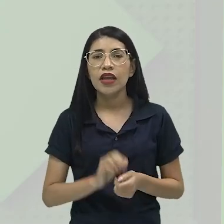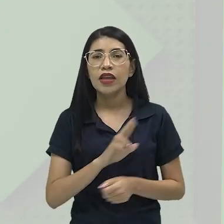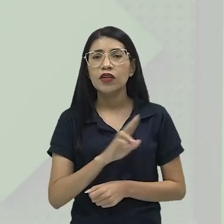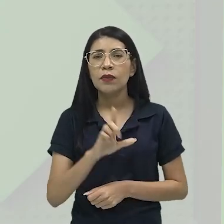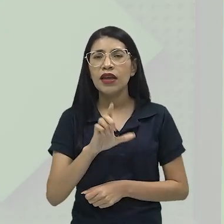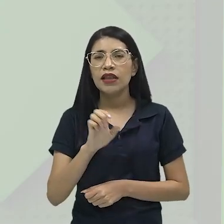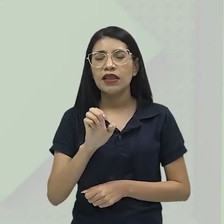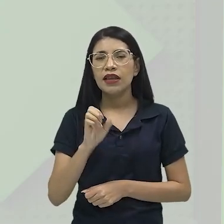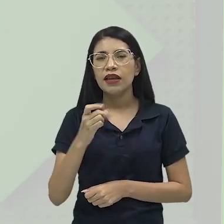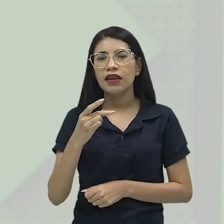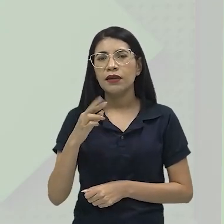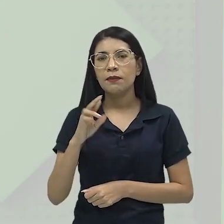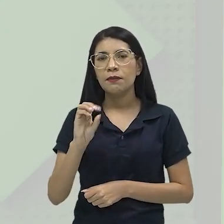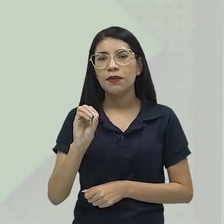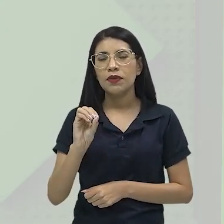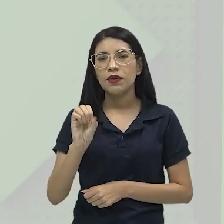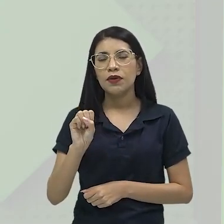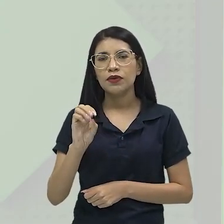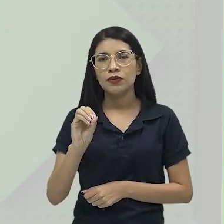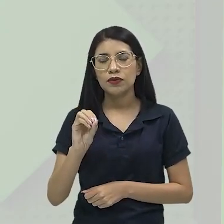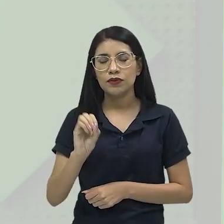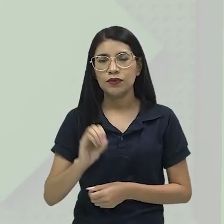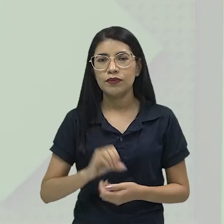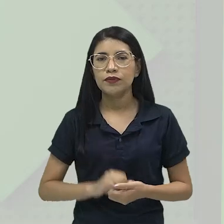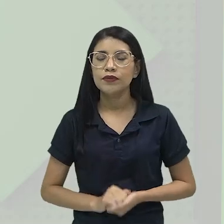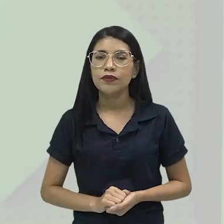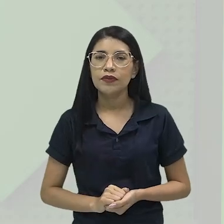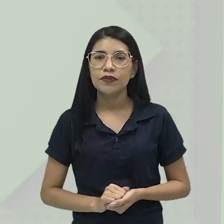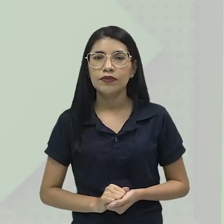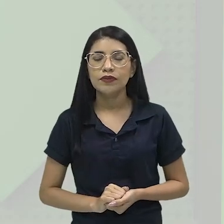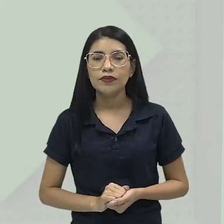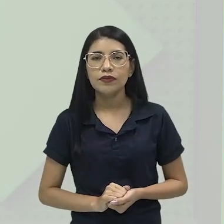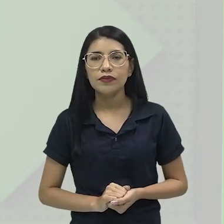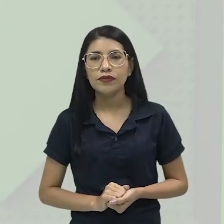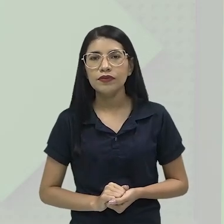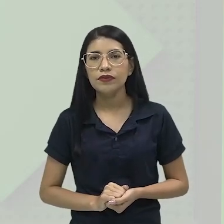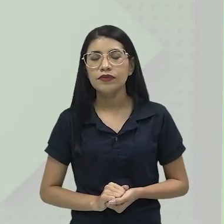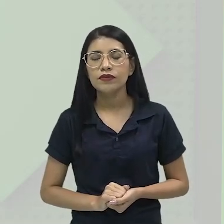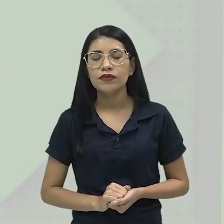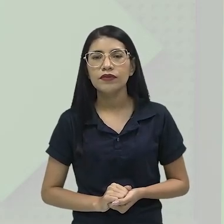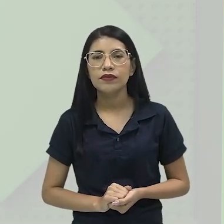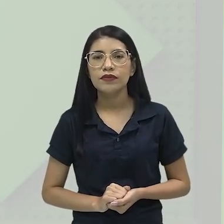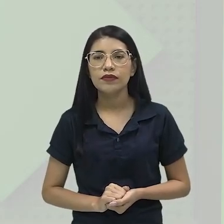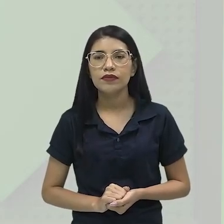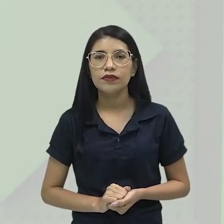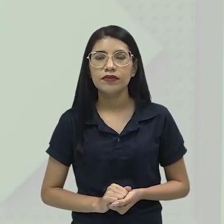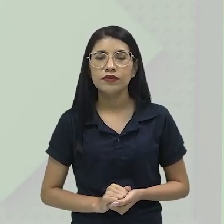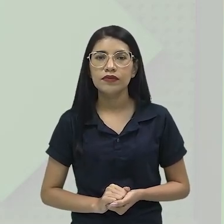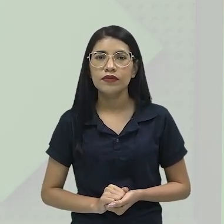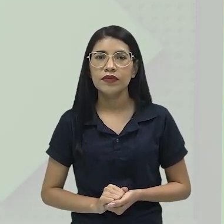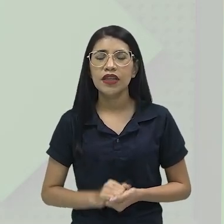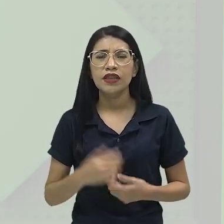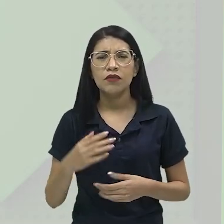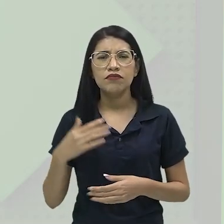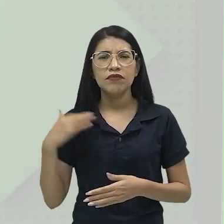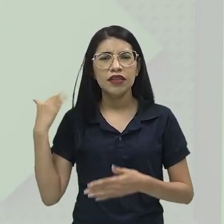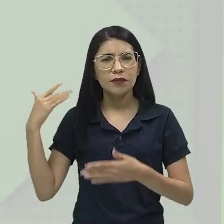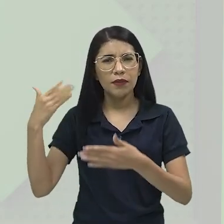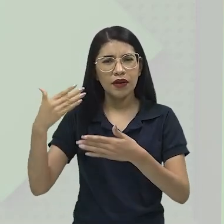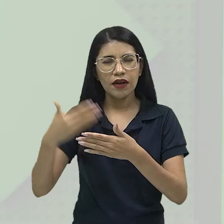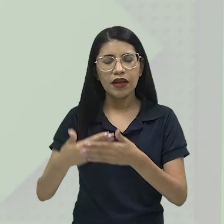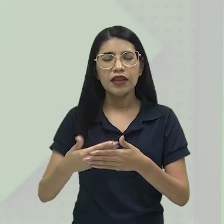leprosos, dessa maneira que era chamada, dessa maneira que eles eram chamados, né? Muito tempo